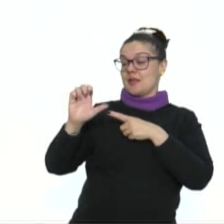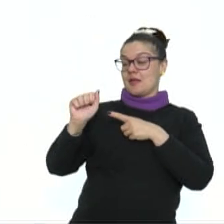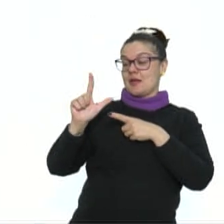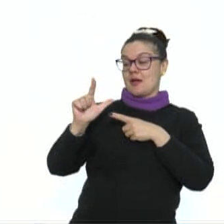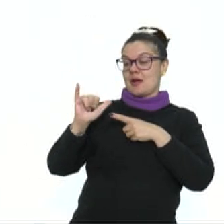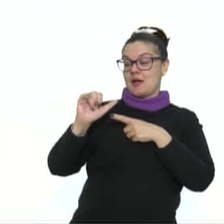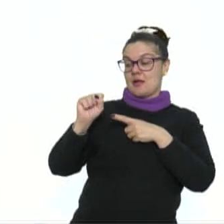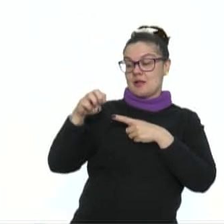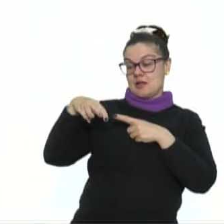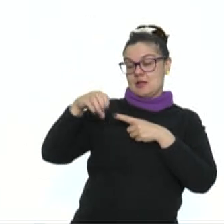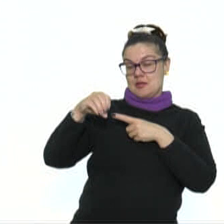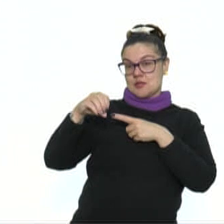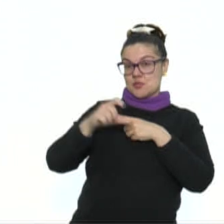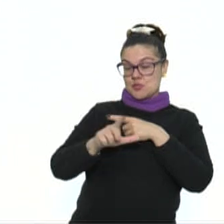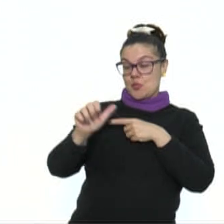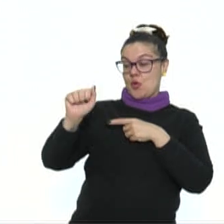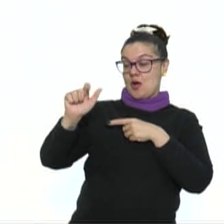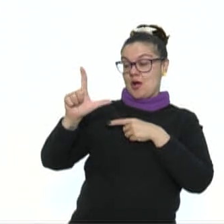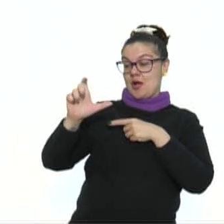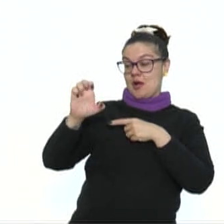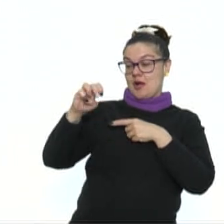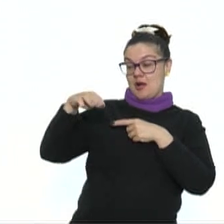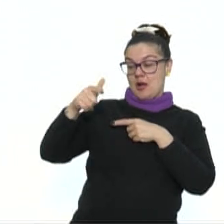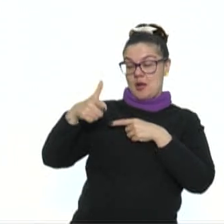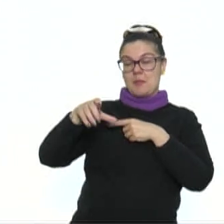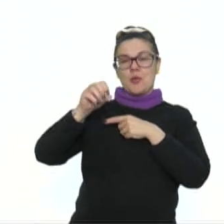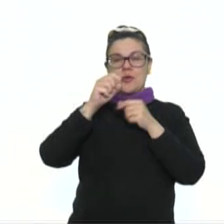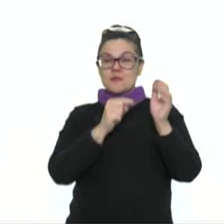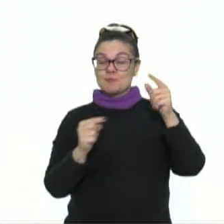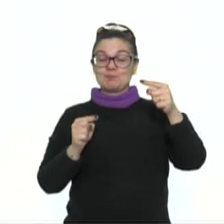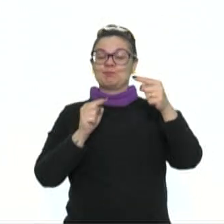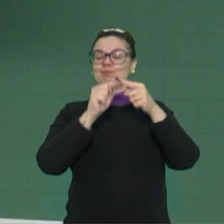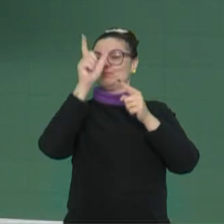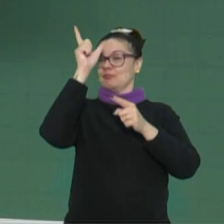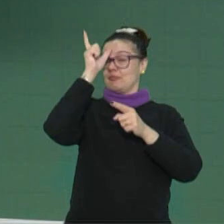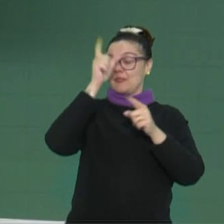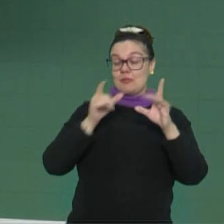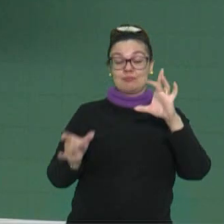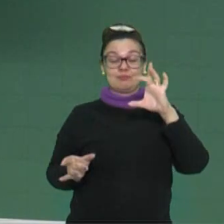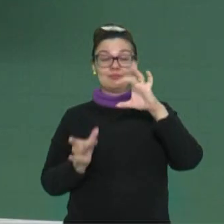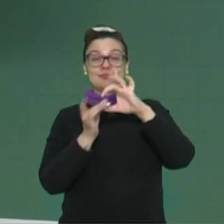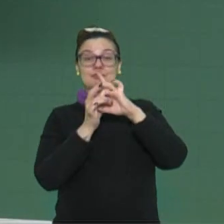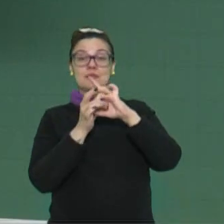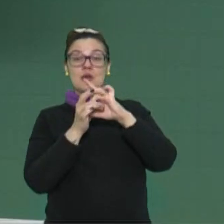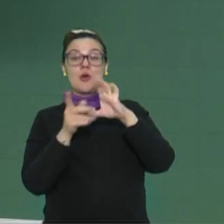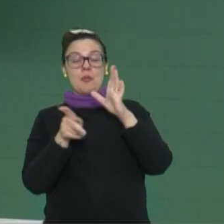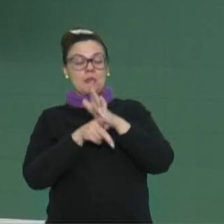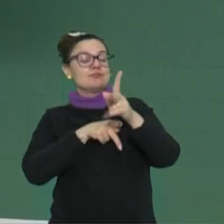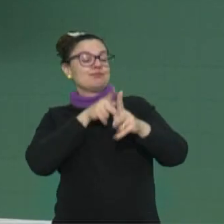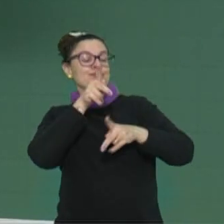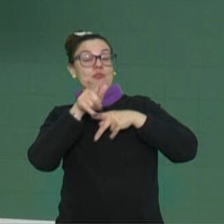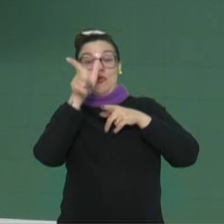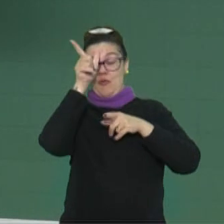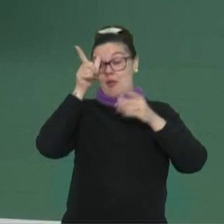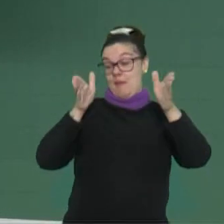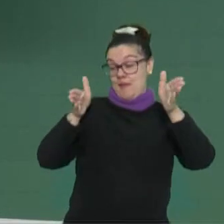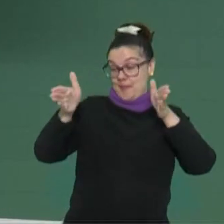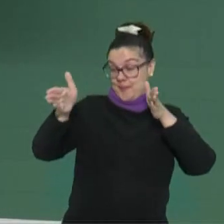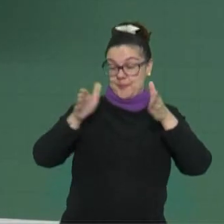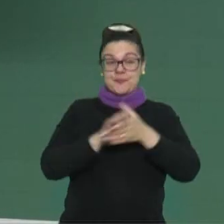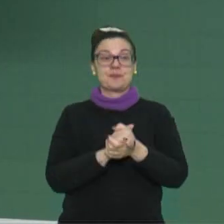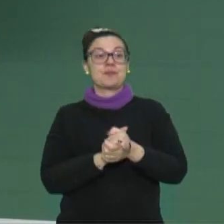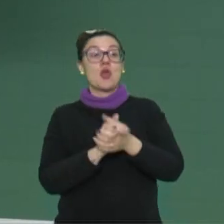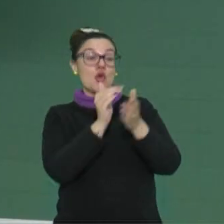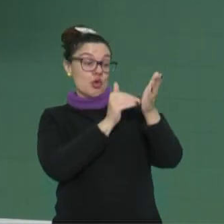justamente pensar a melhor forma de ser, e isso está muito vinculado ao povo alemão nesse momento.